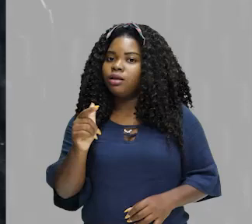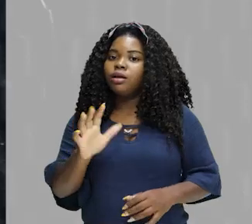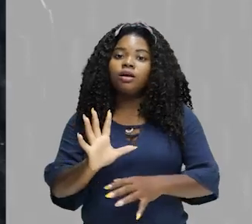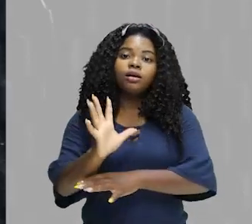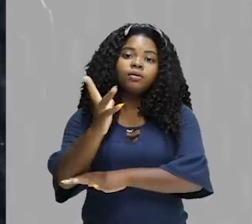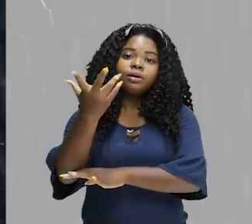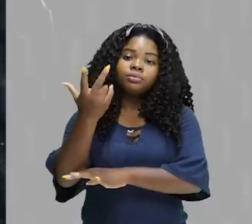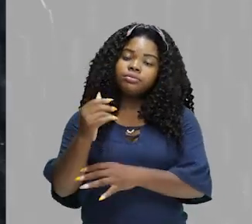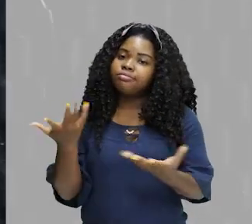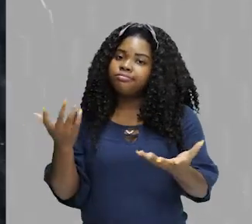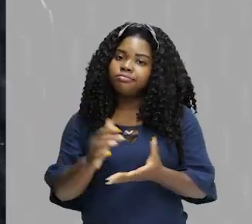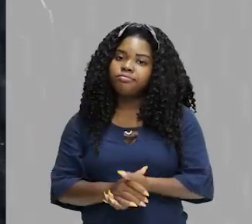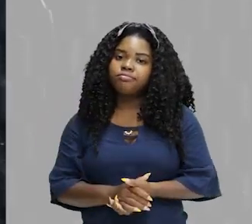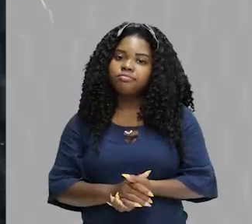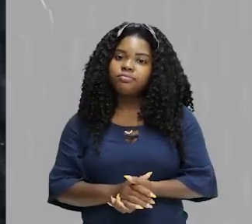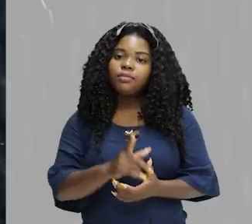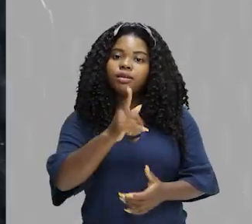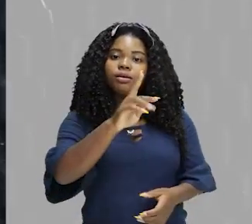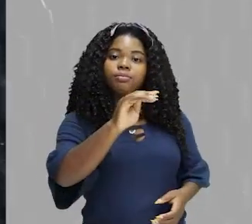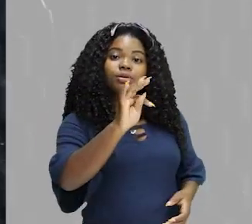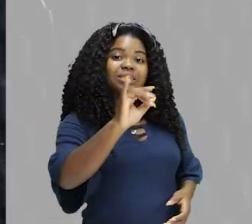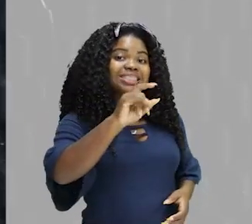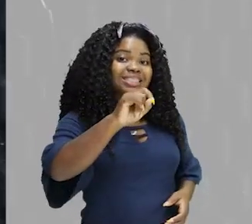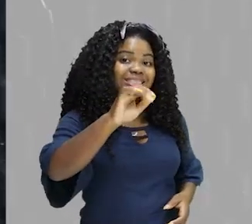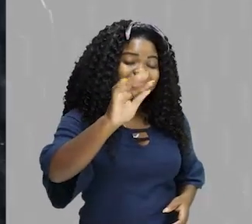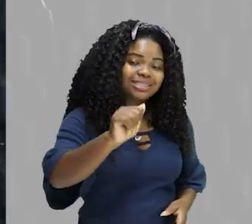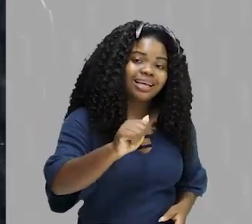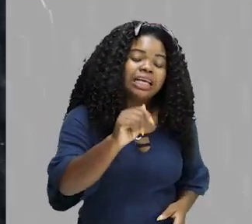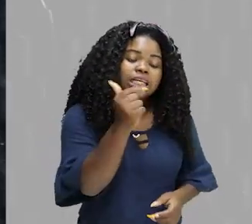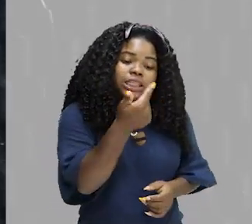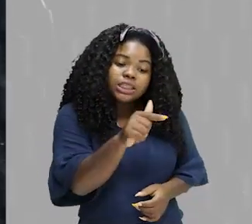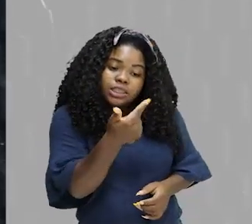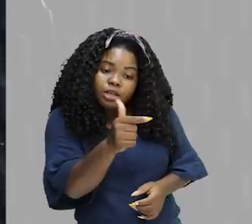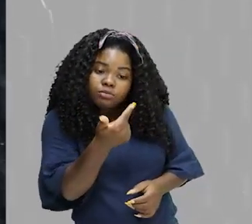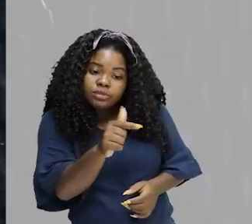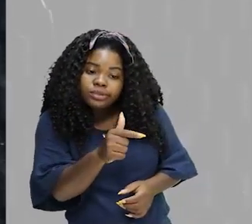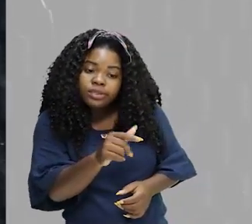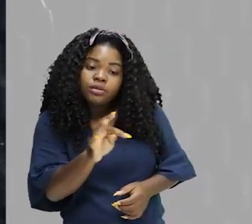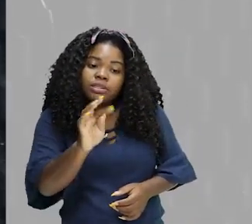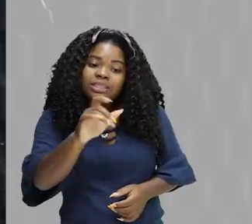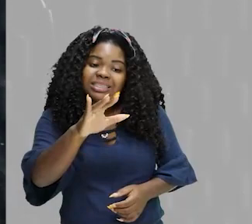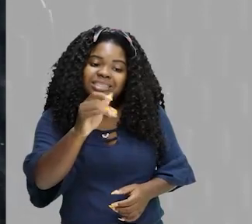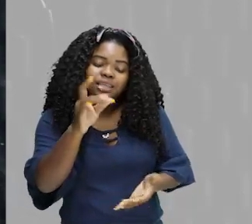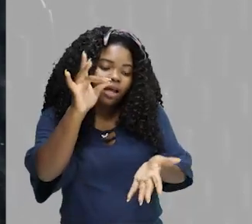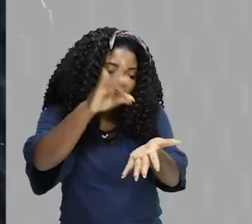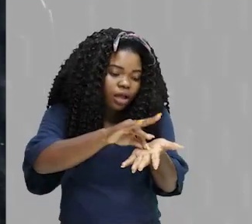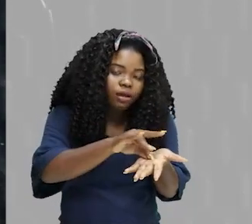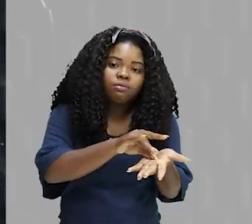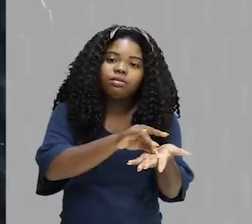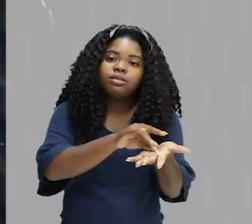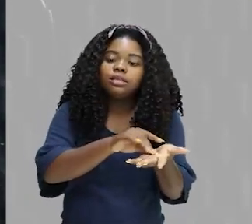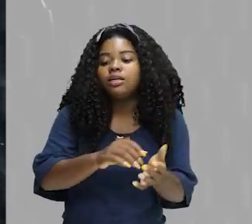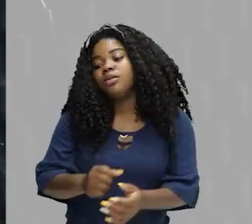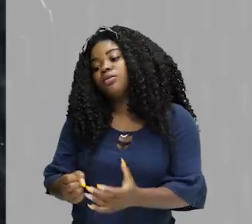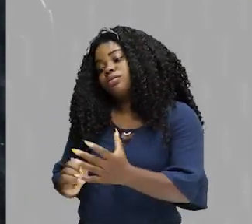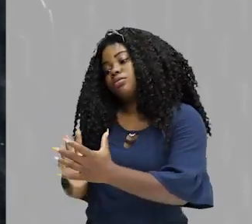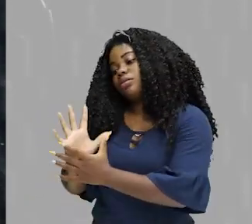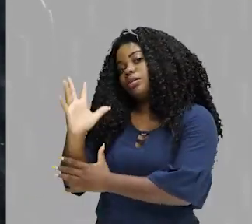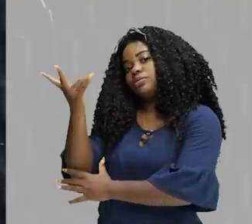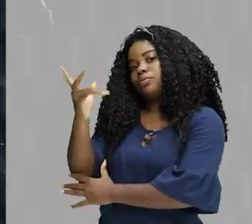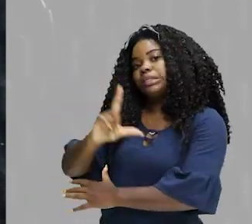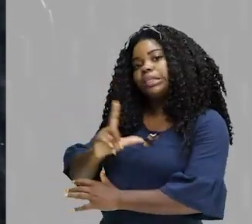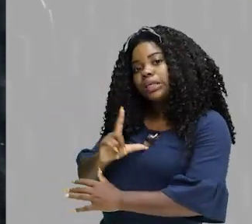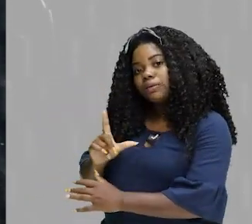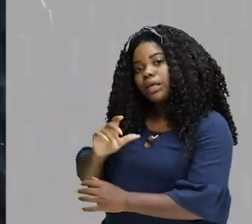são organismos protistas e não possuem um tecido verdadeiro. Enquanto que nas plantas, elas